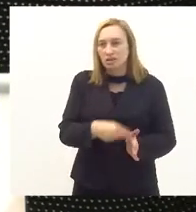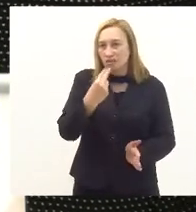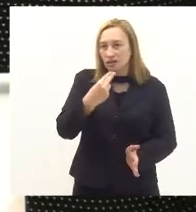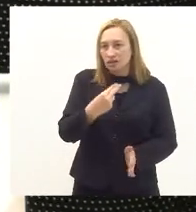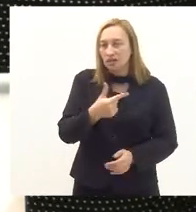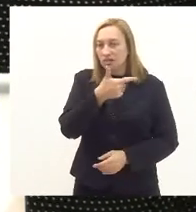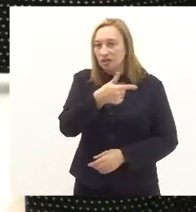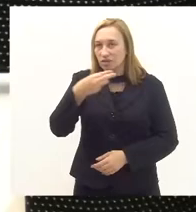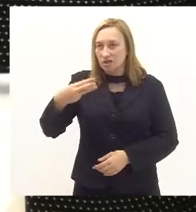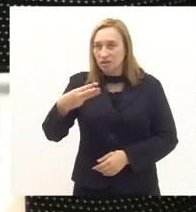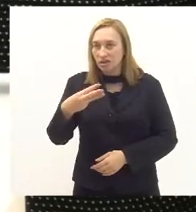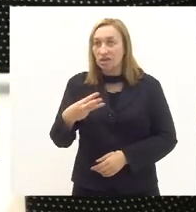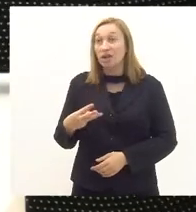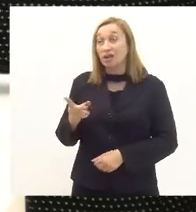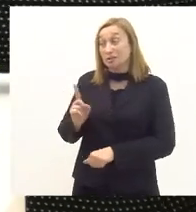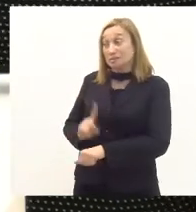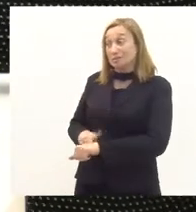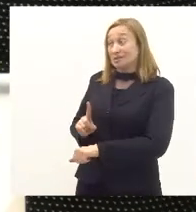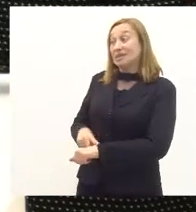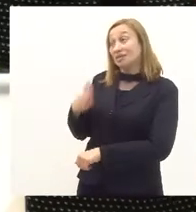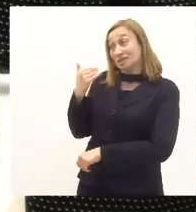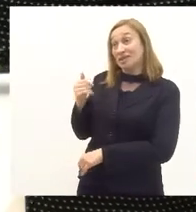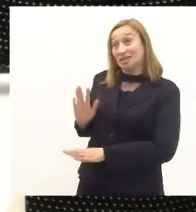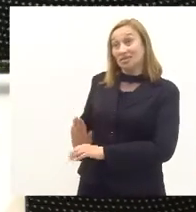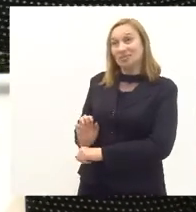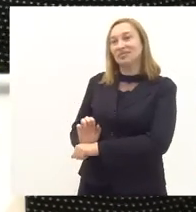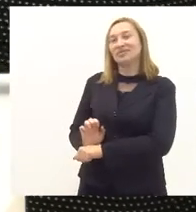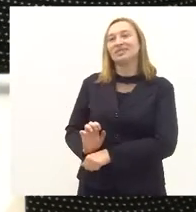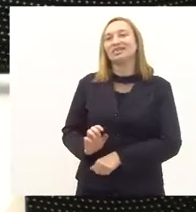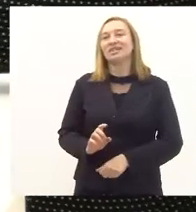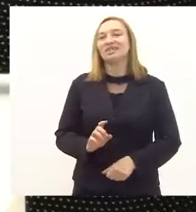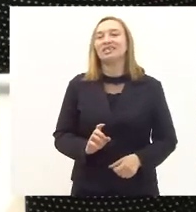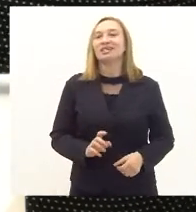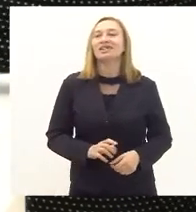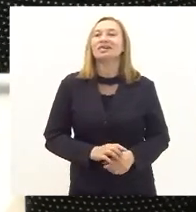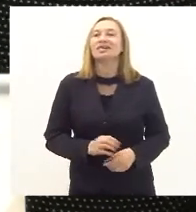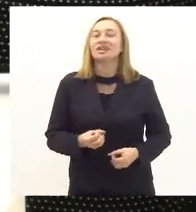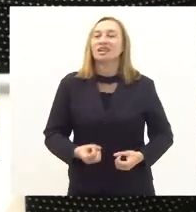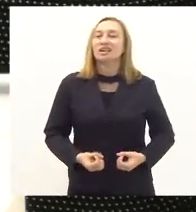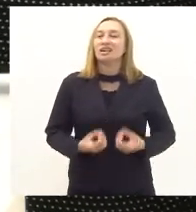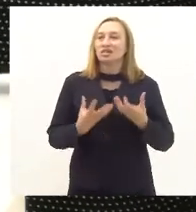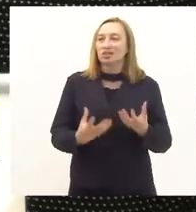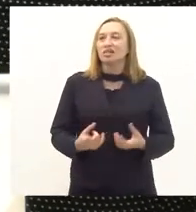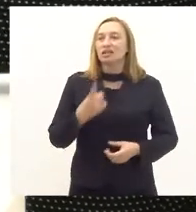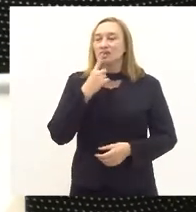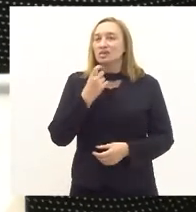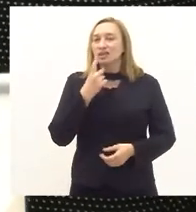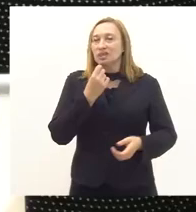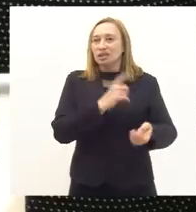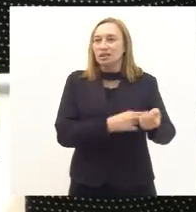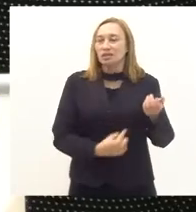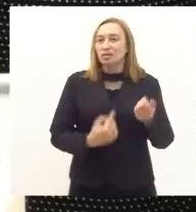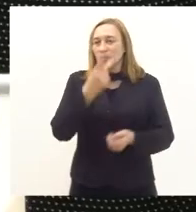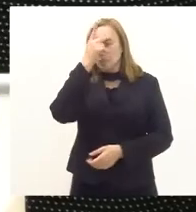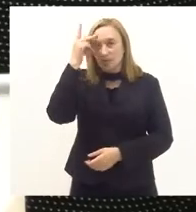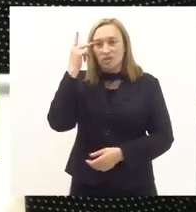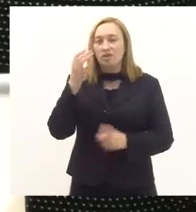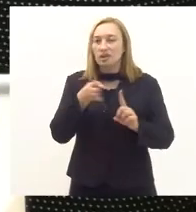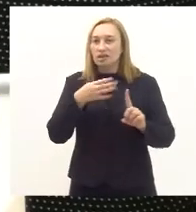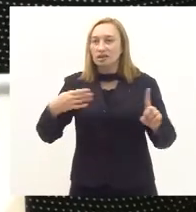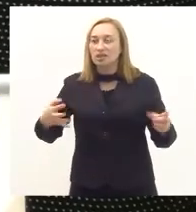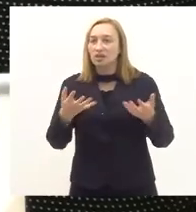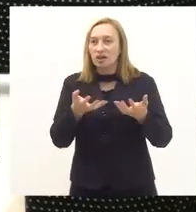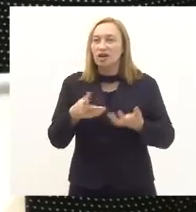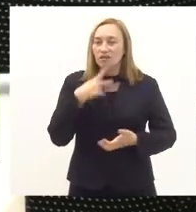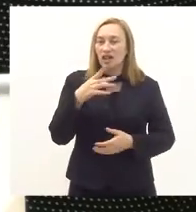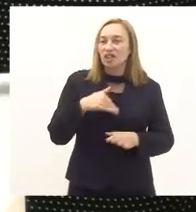por 23, eu já sei que eu estou passando do tempo, até a doação de sangue por pessoas LGBTQI. Eu quero dizer que